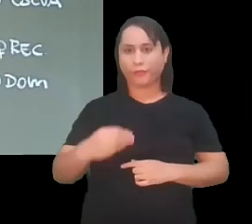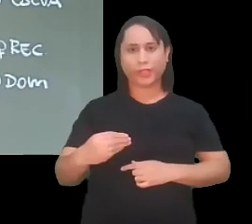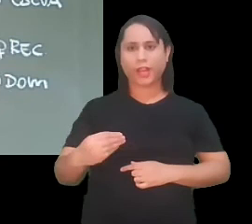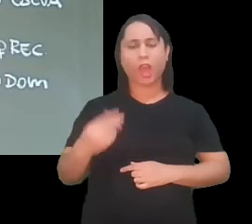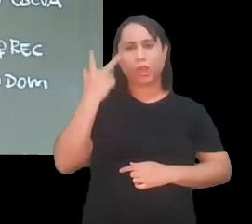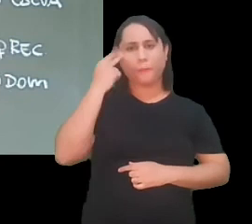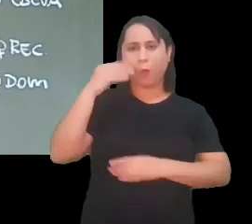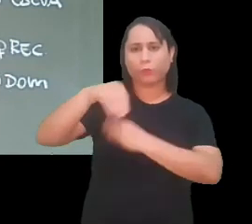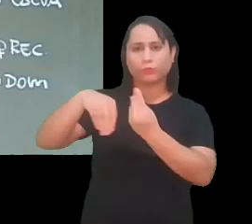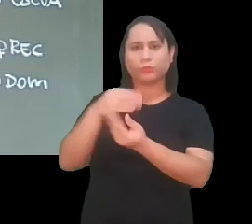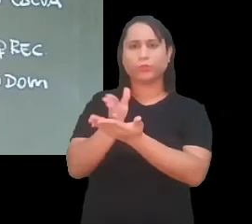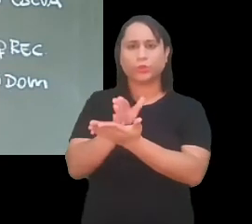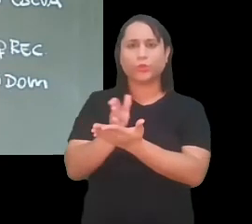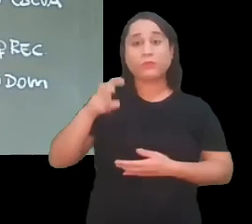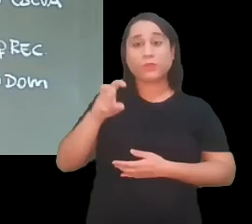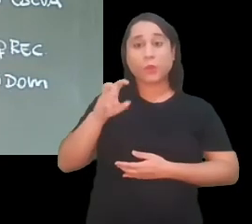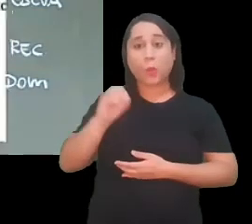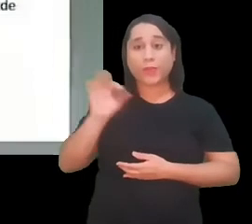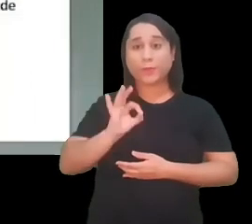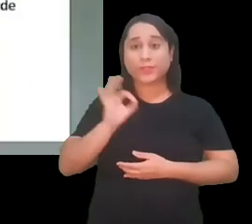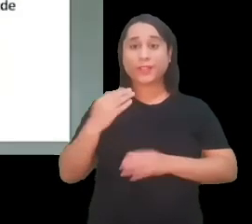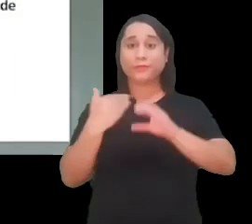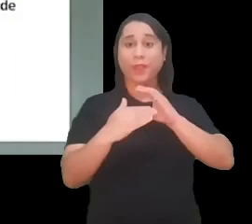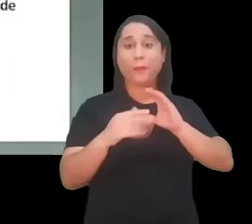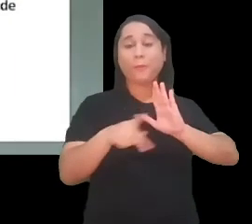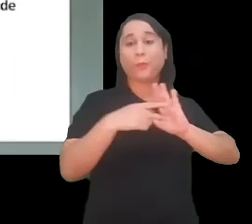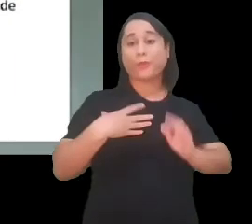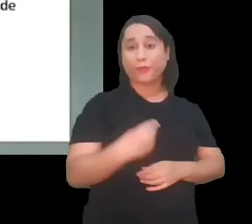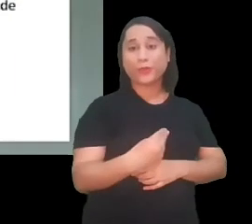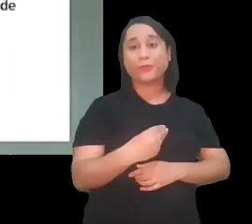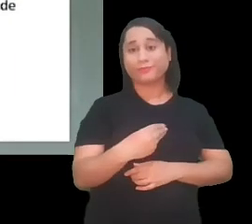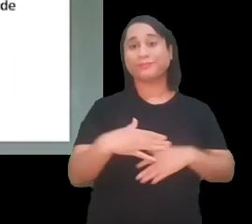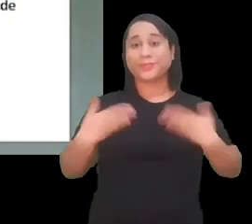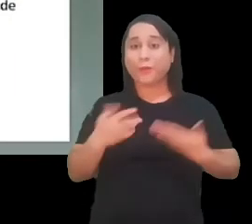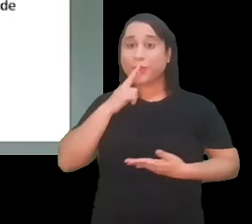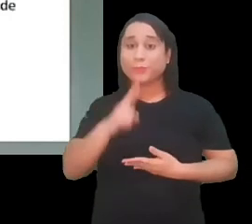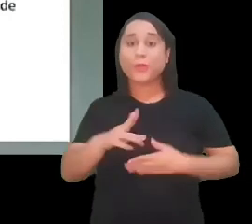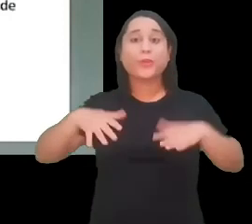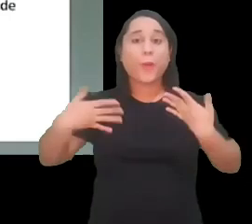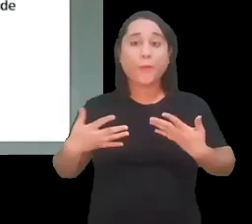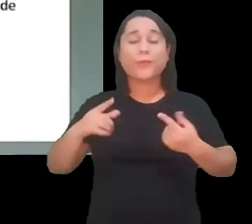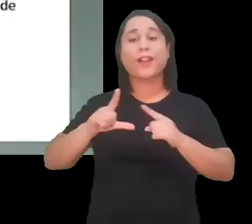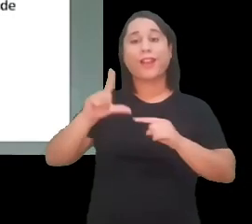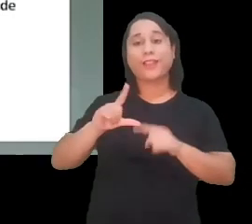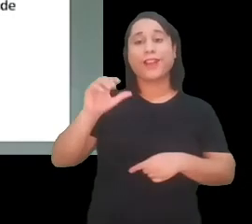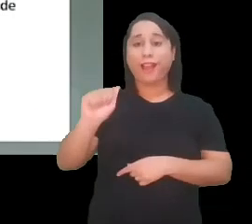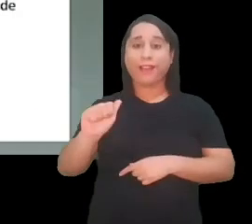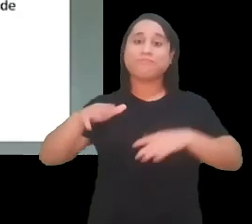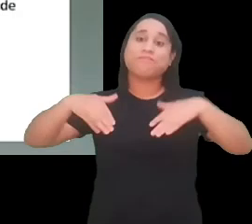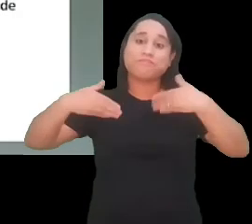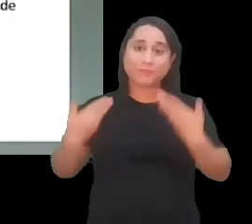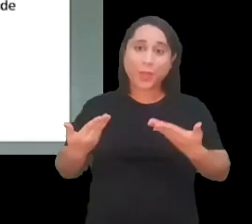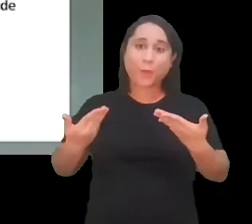50% de chance de passar o cesão para o Leandro. A resposta que vai fechar para a gente é a letra A. Portanto, né, um